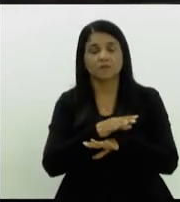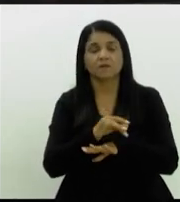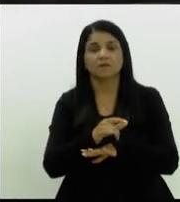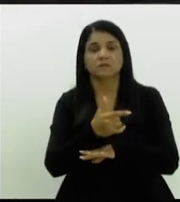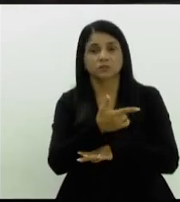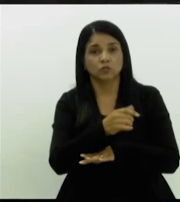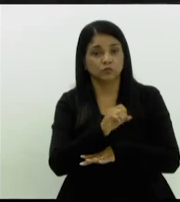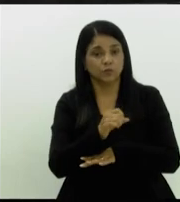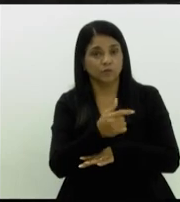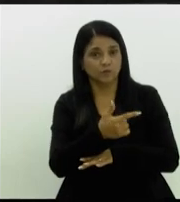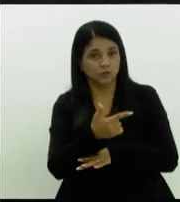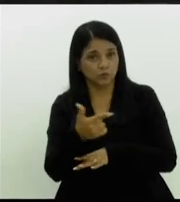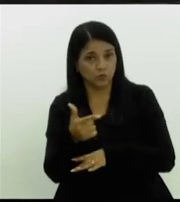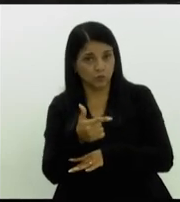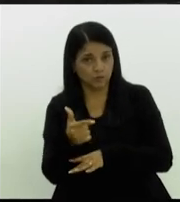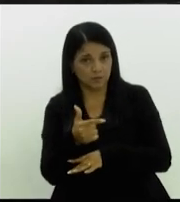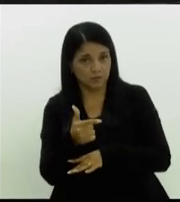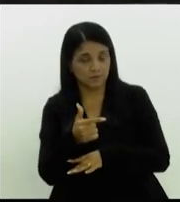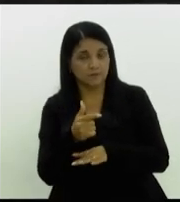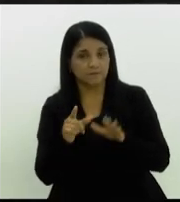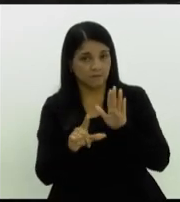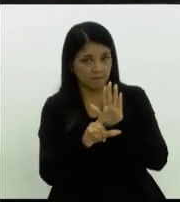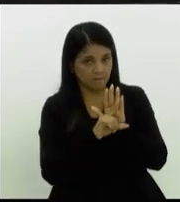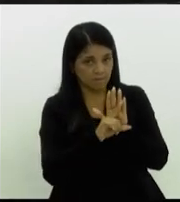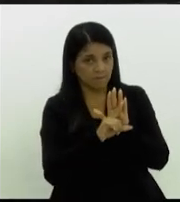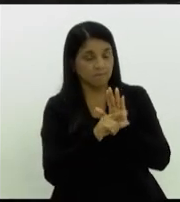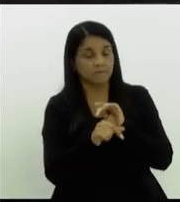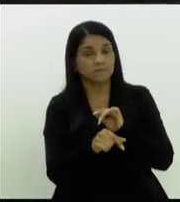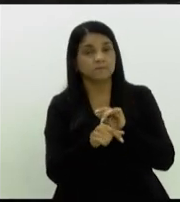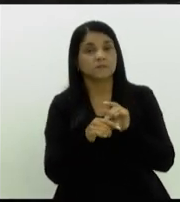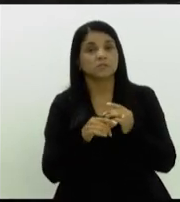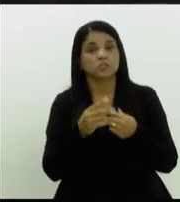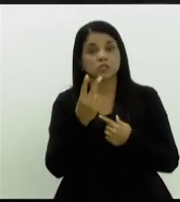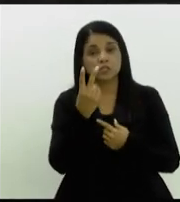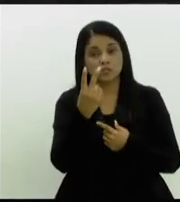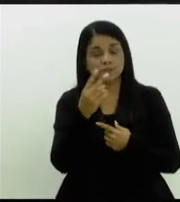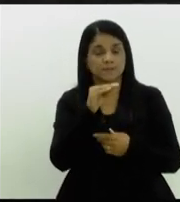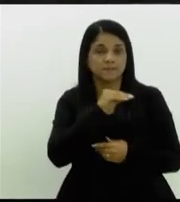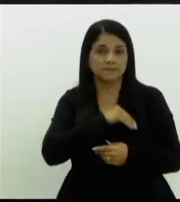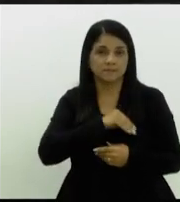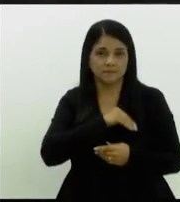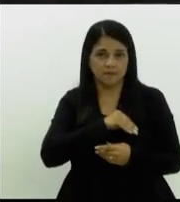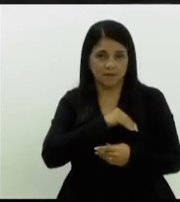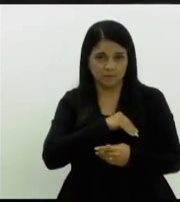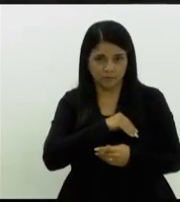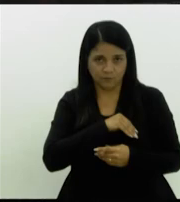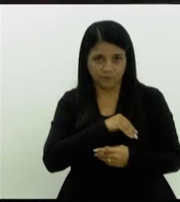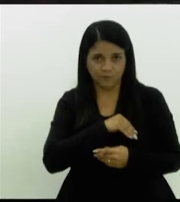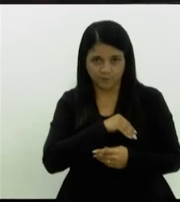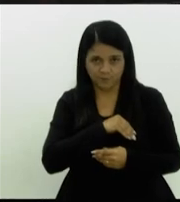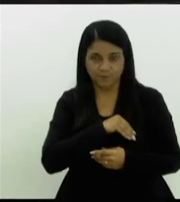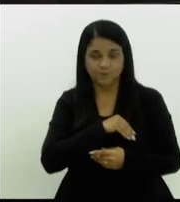onde esses profissionais têm que receber 2 salários mínimos. Para nós isso